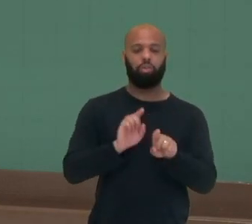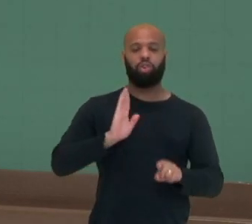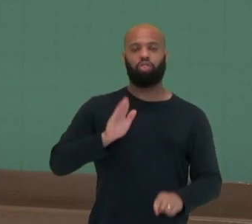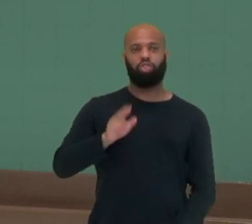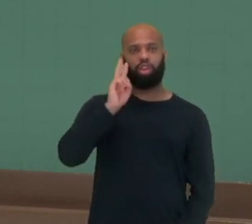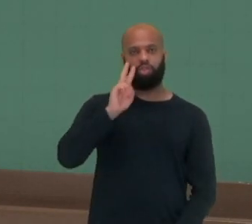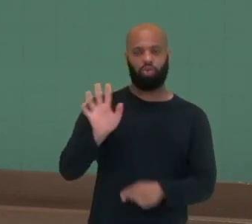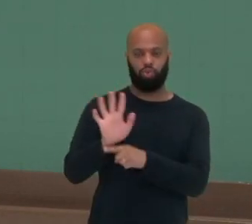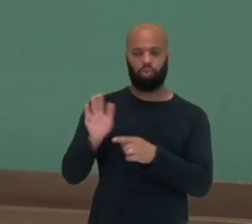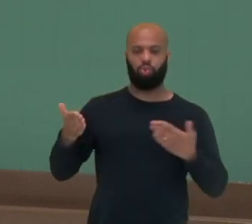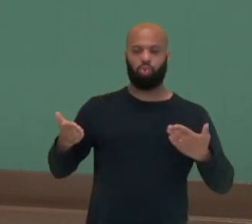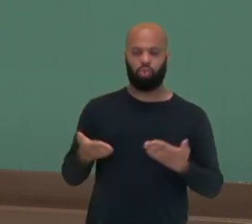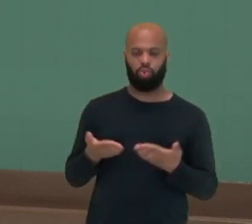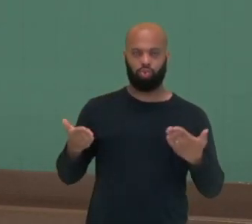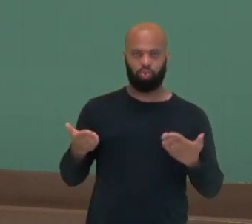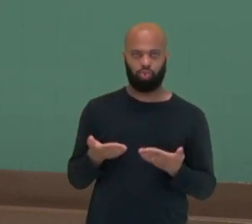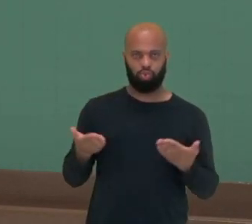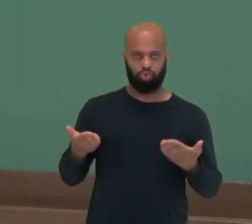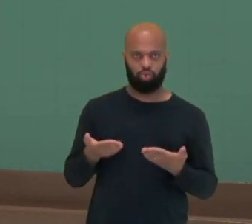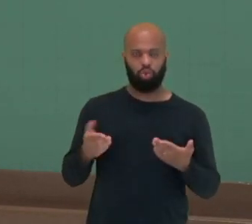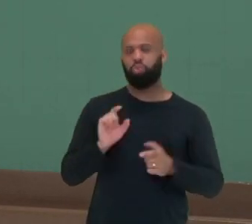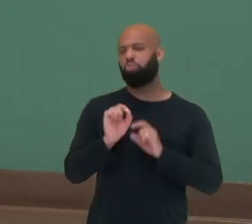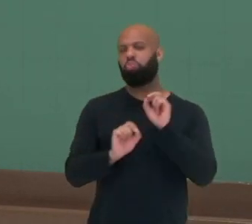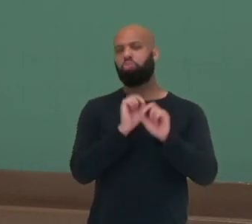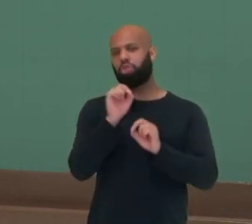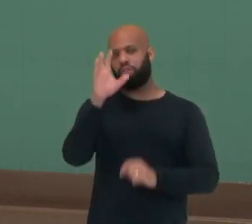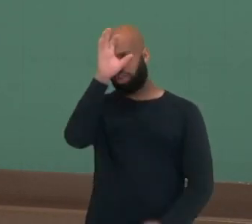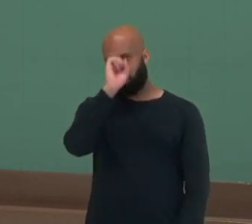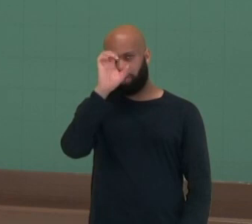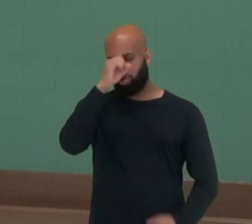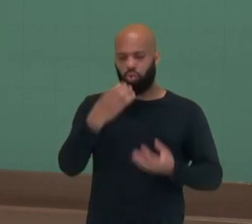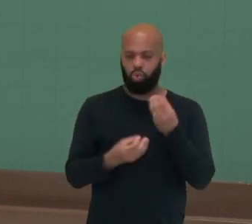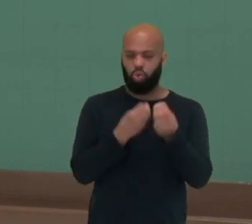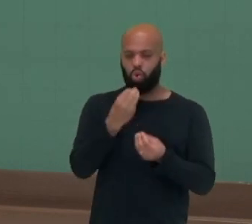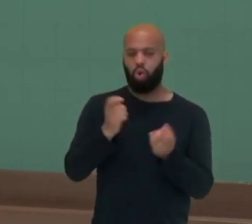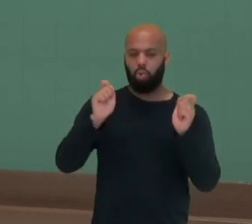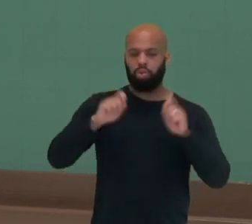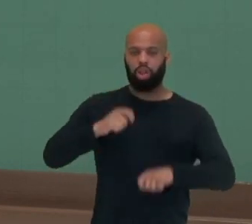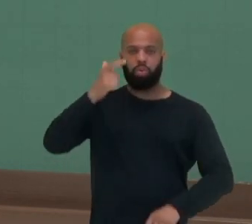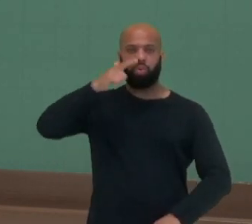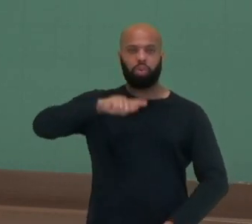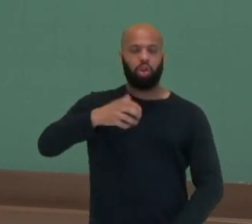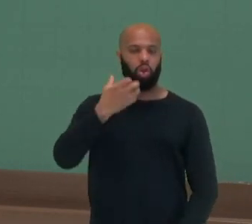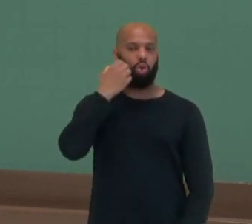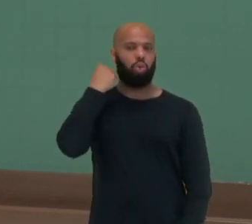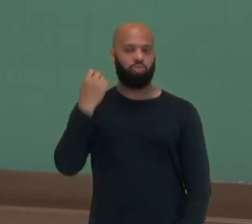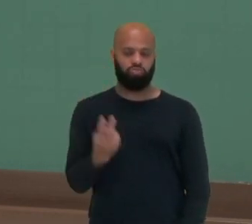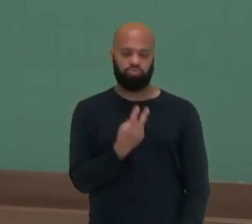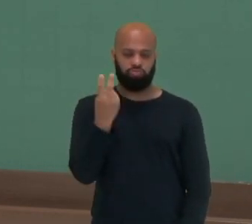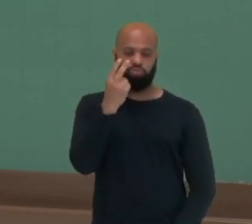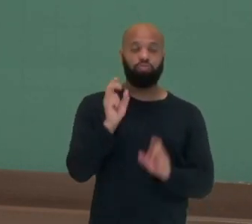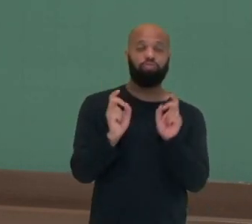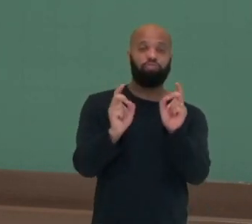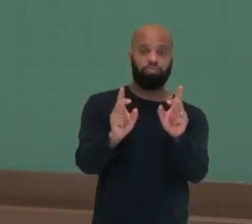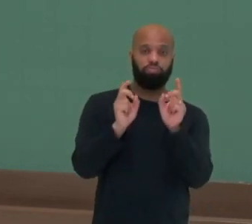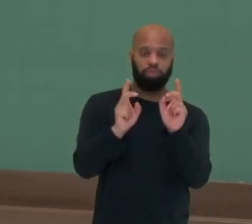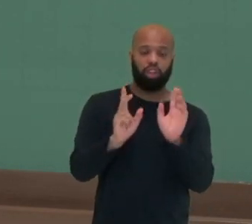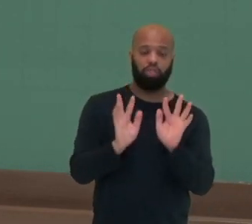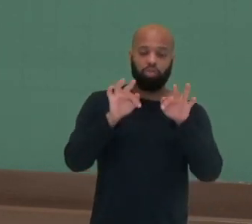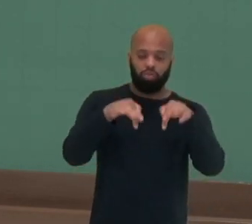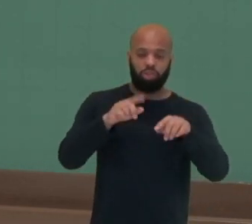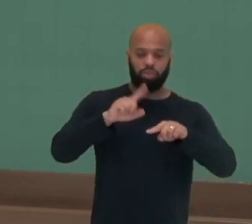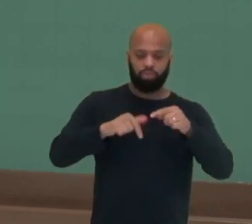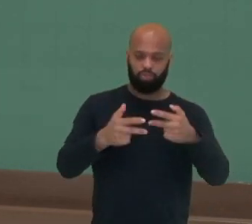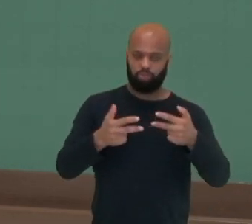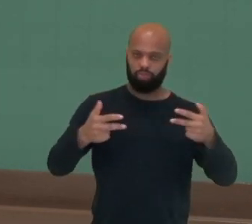no vídeo de hoje. Então, nesse vídeo nós falamos como a gente pode obter o valor de venda final